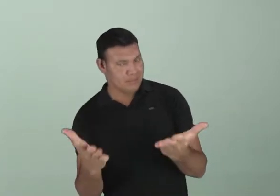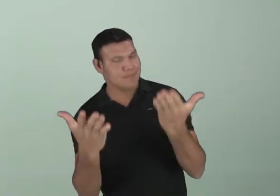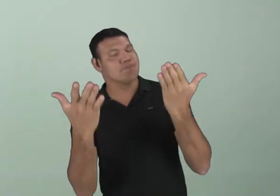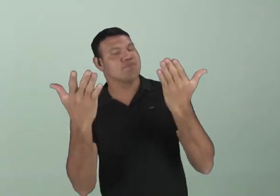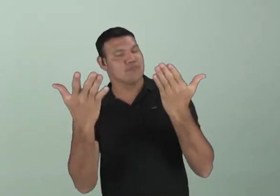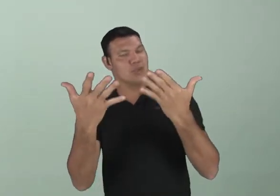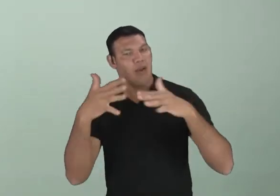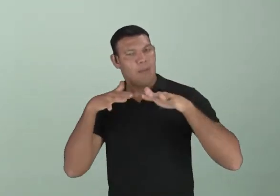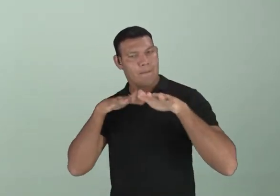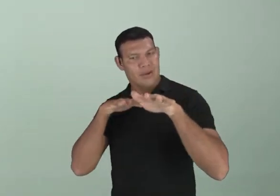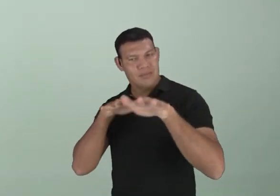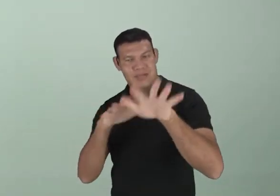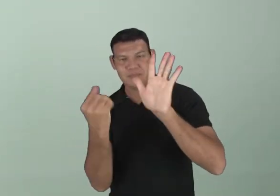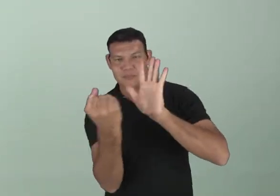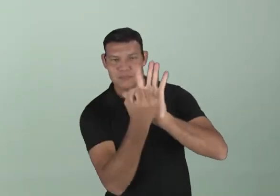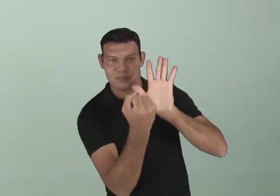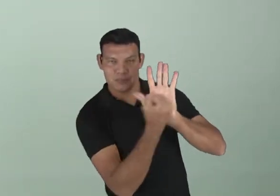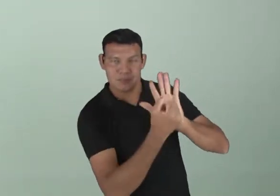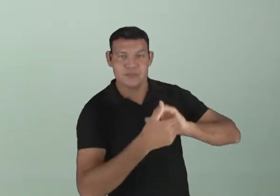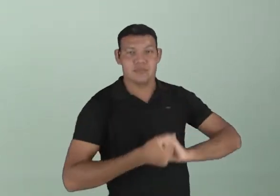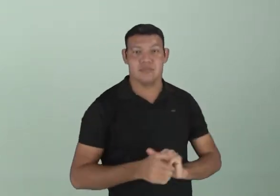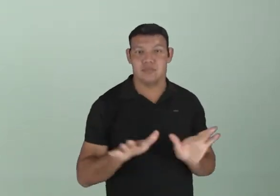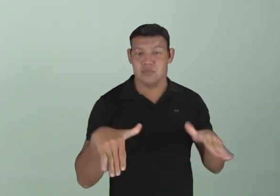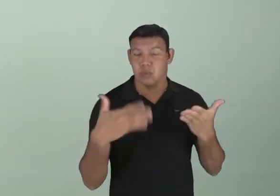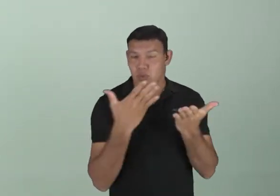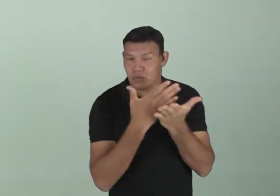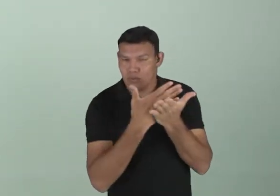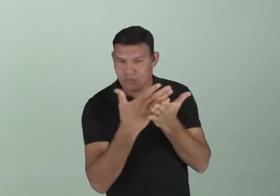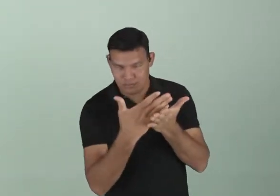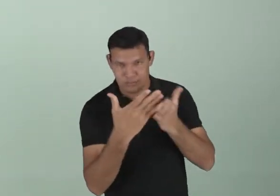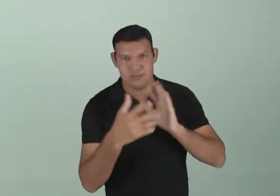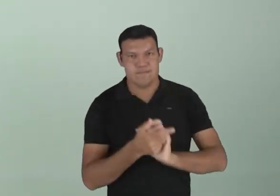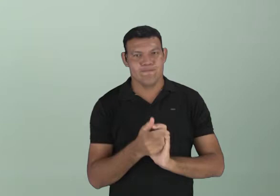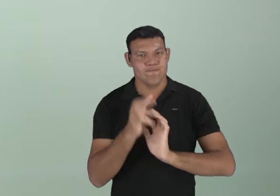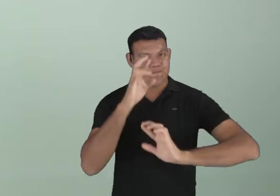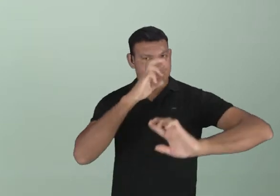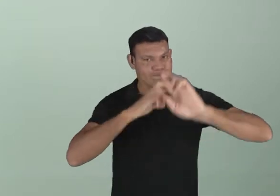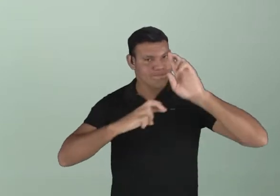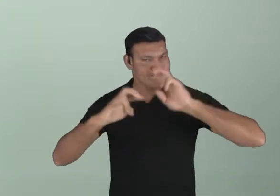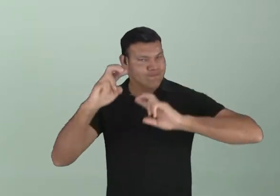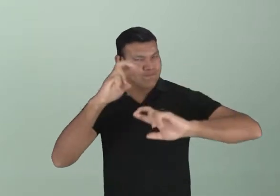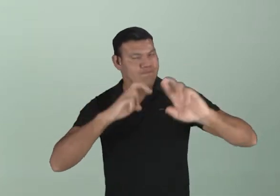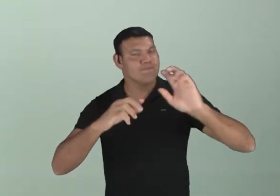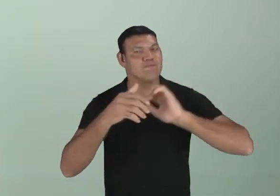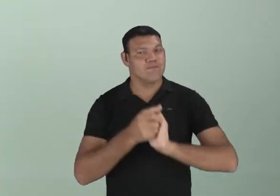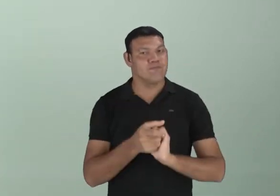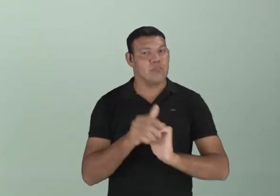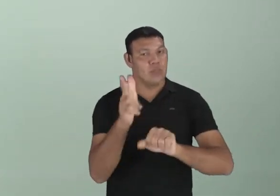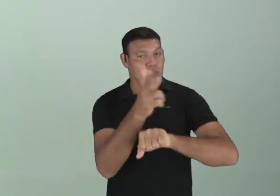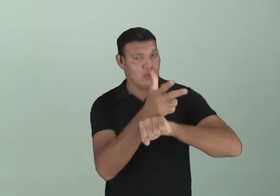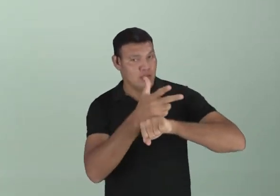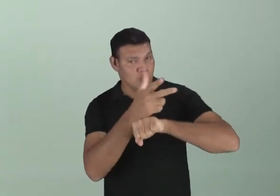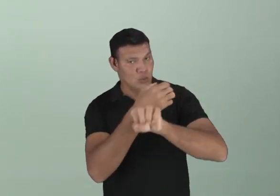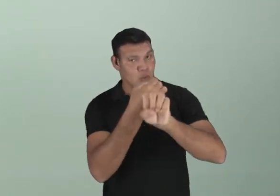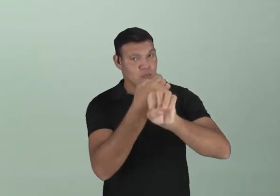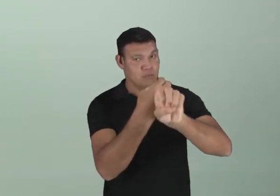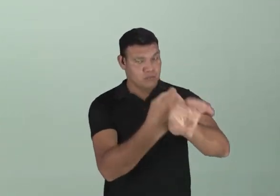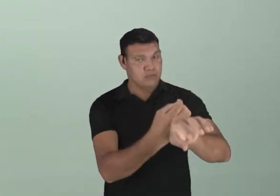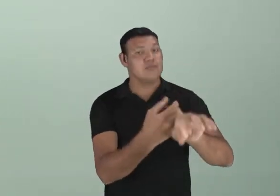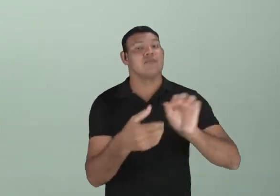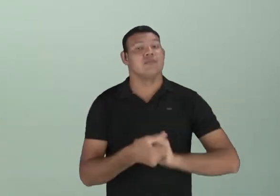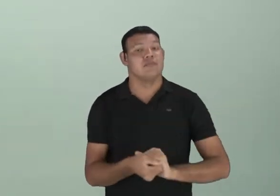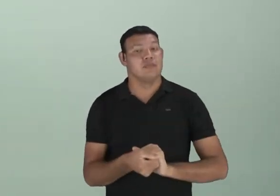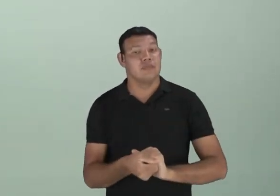este marco histórico. E neste momento inicial, eu faço uma observação. Esta videoaula, ela está